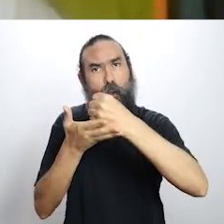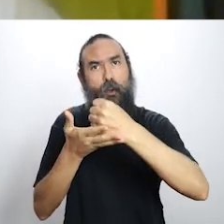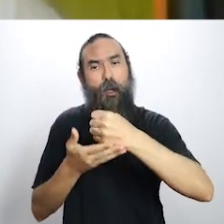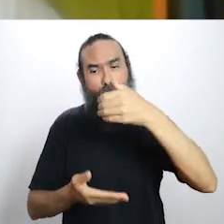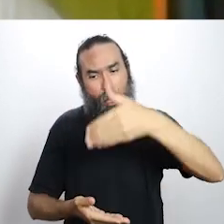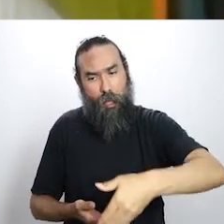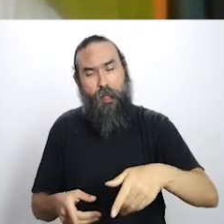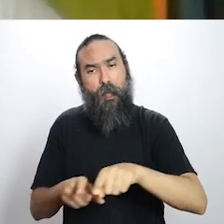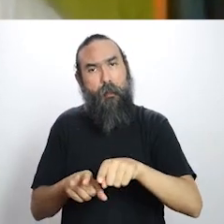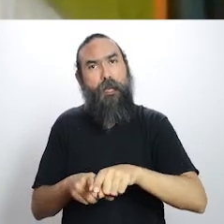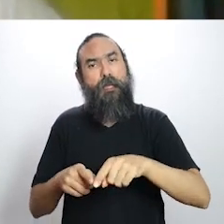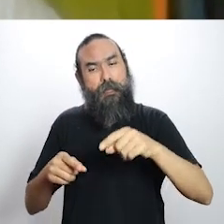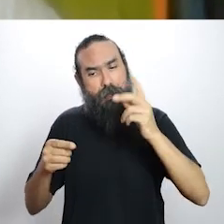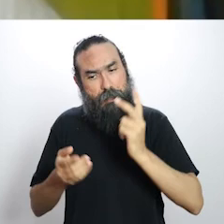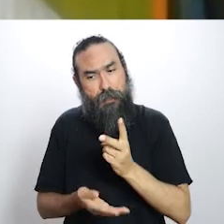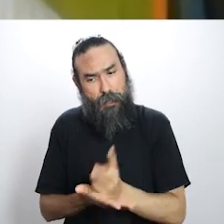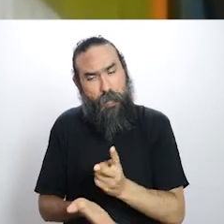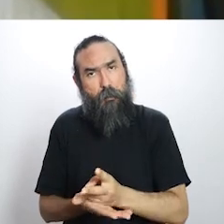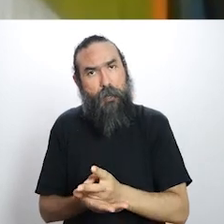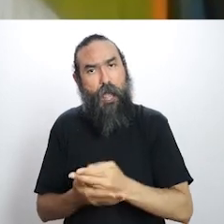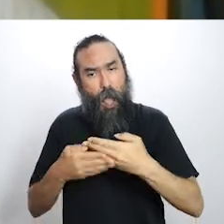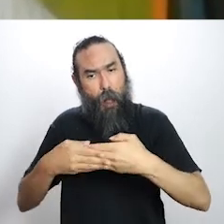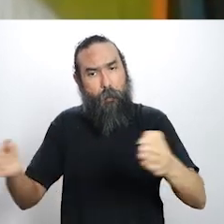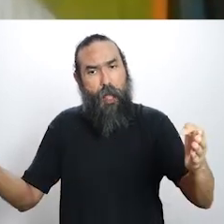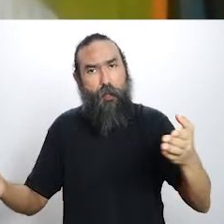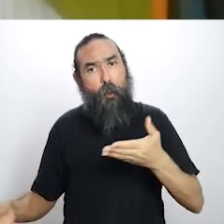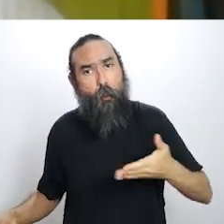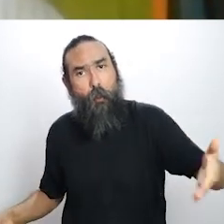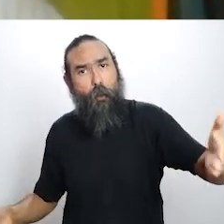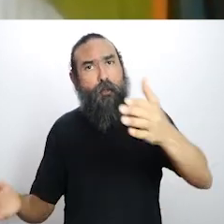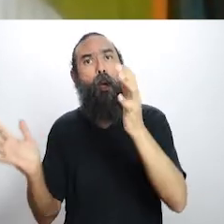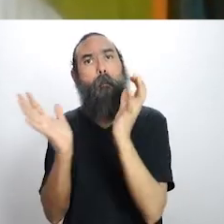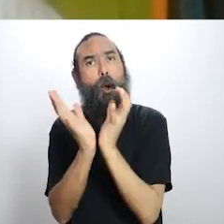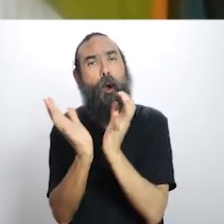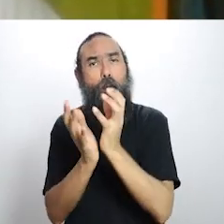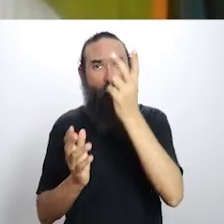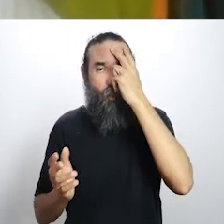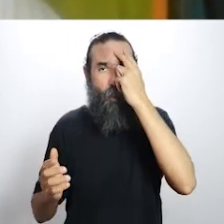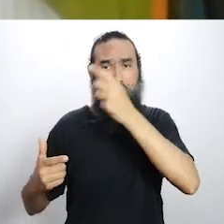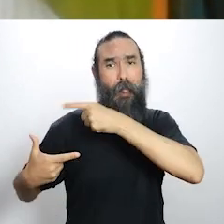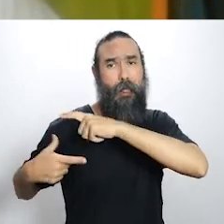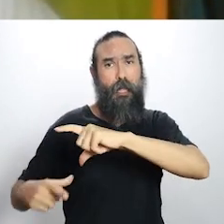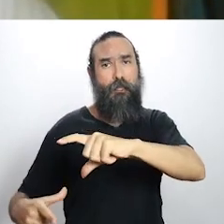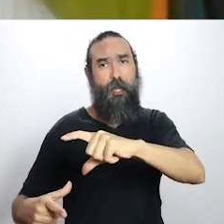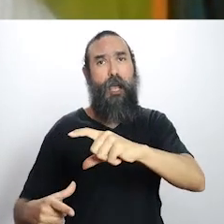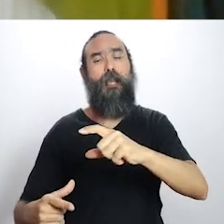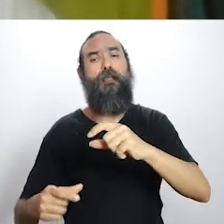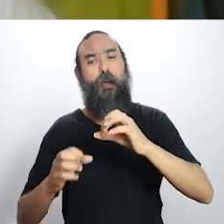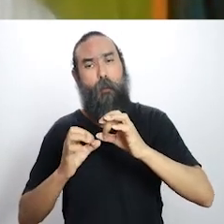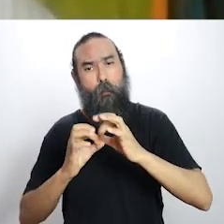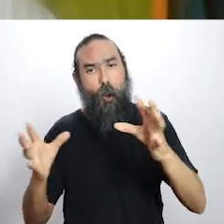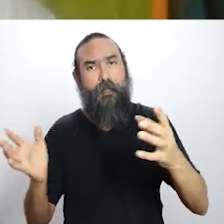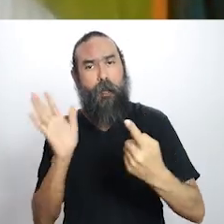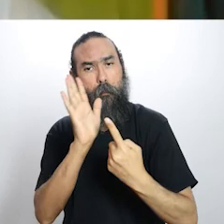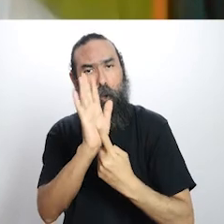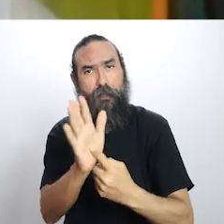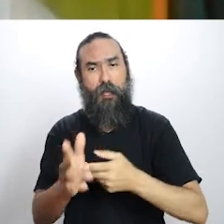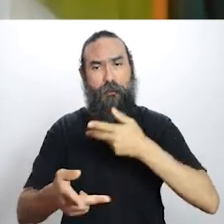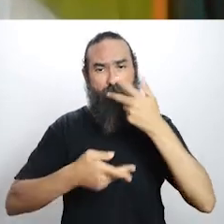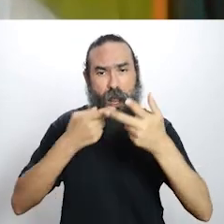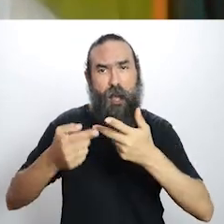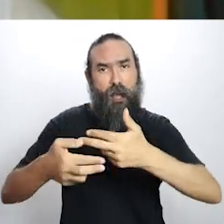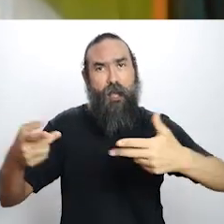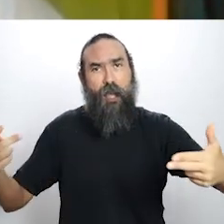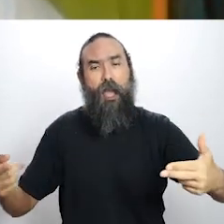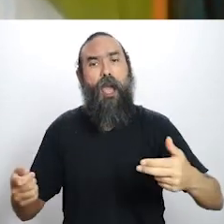povos e comunidades tradicionais tivessem uma voz ativa e pudessem acessar políticas públicas que viessem